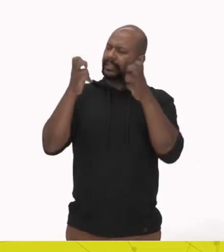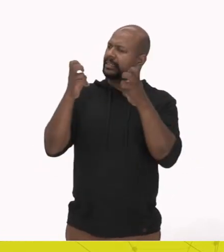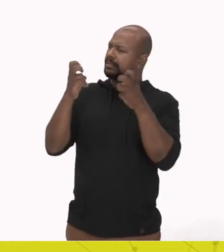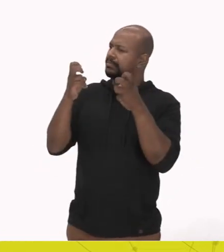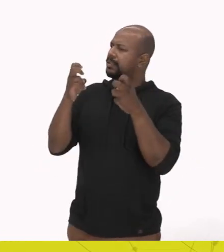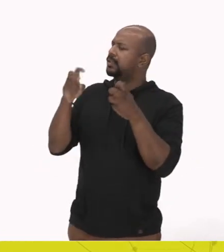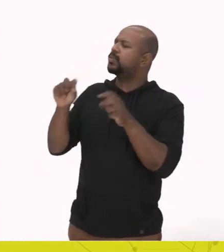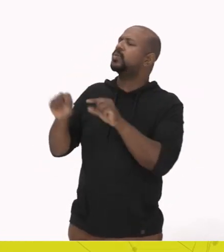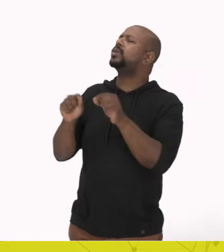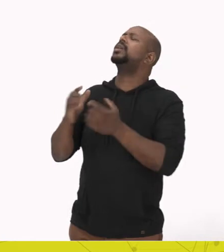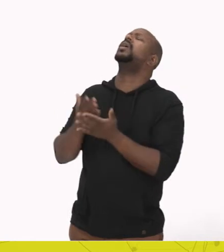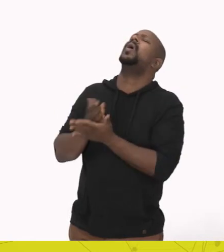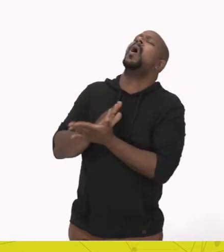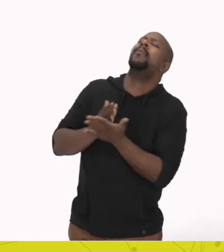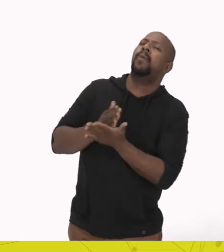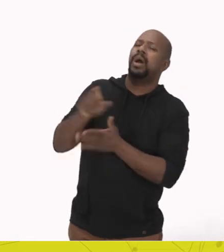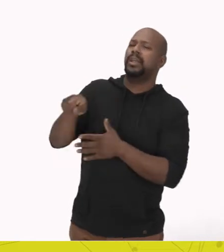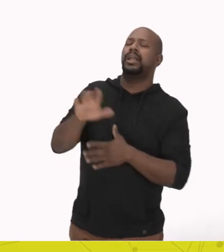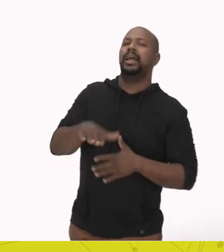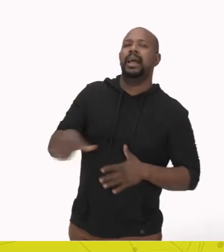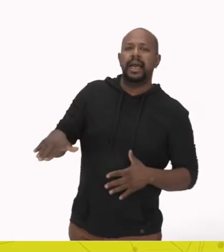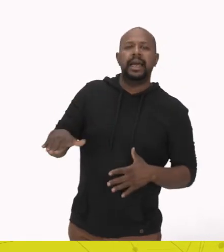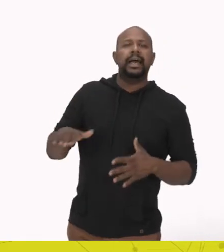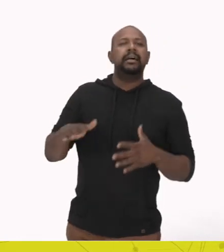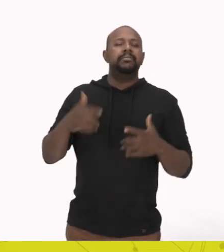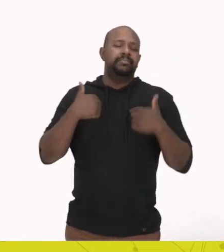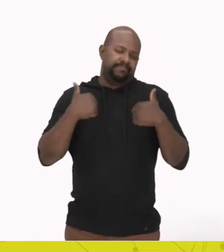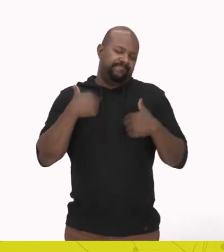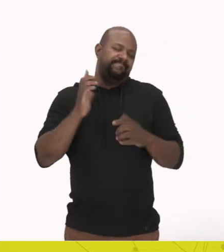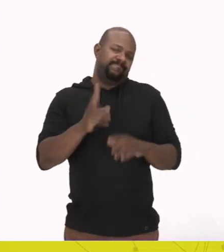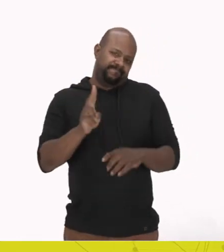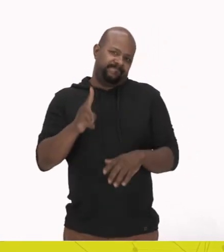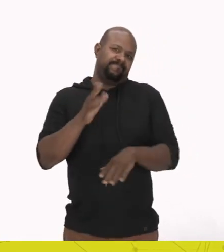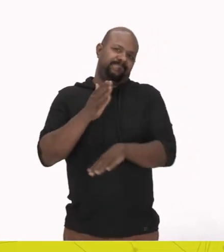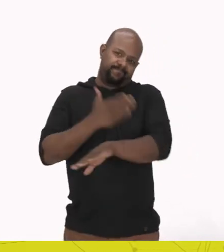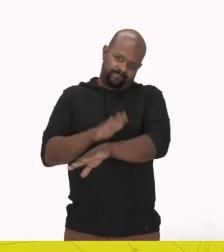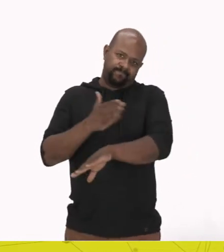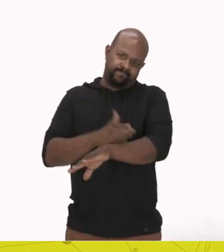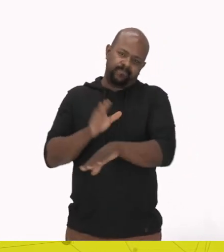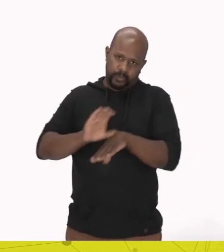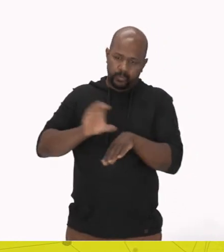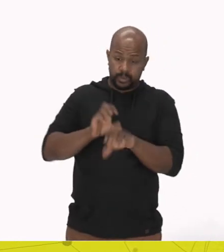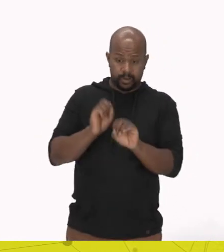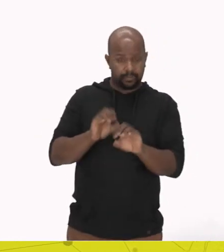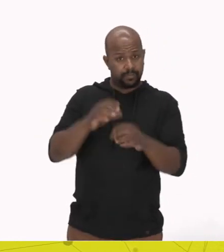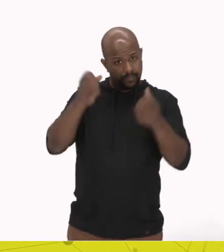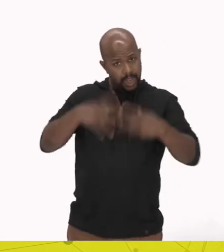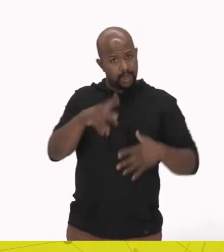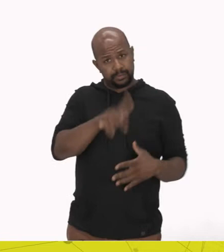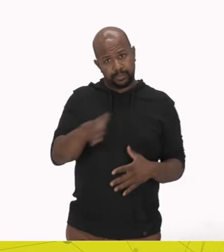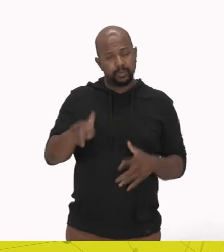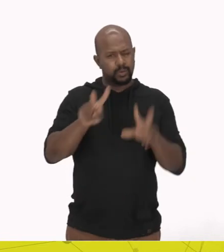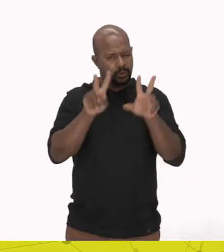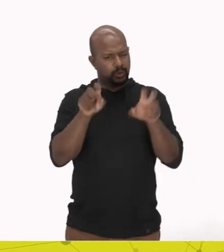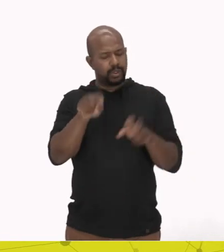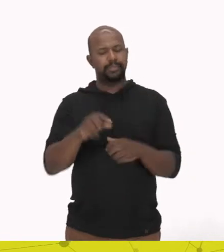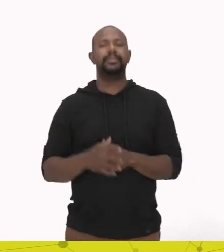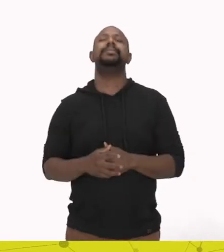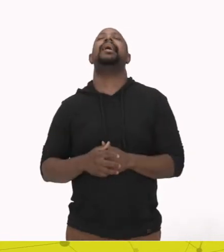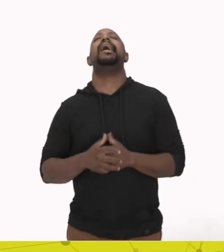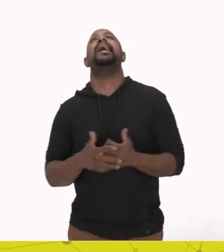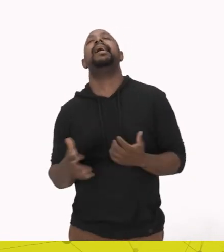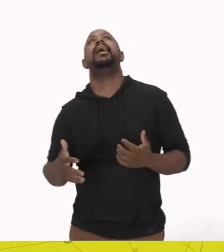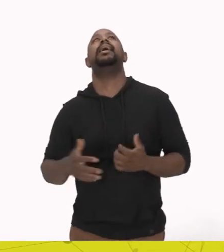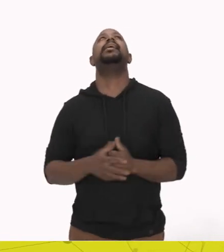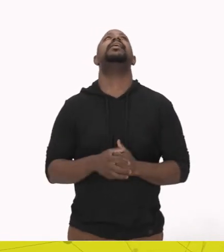a perceber o que incomoda aquela criança. Nos meus cursos que eu dou, muitas vezes eu falo com os professores a respeito